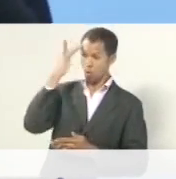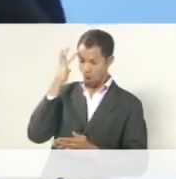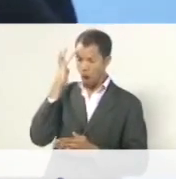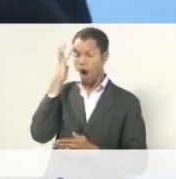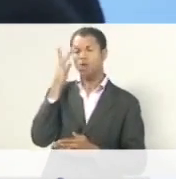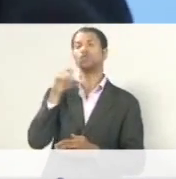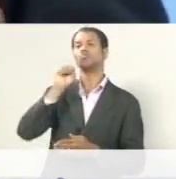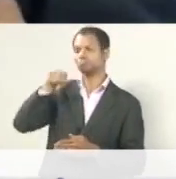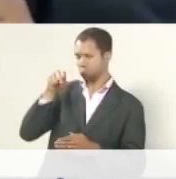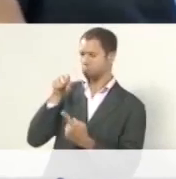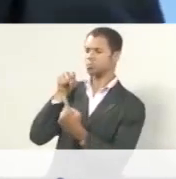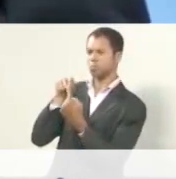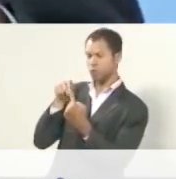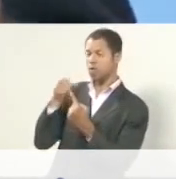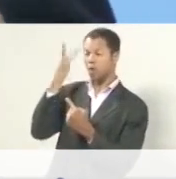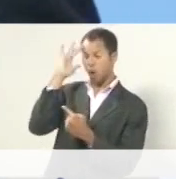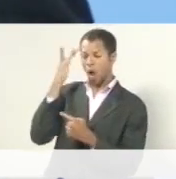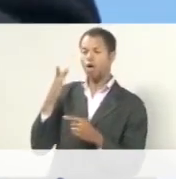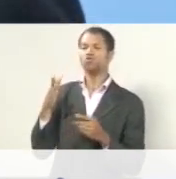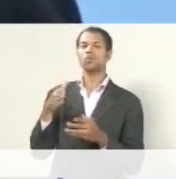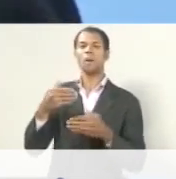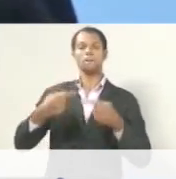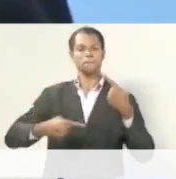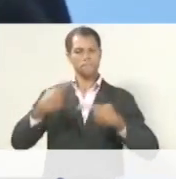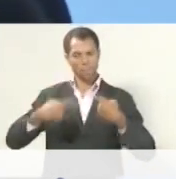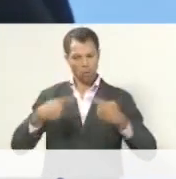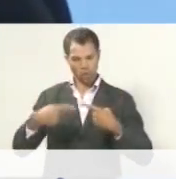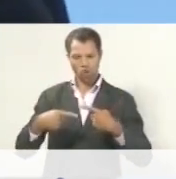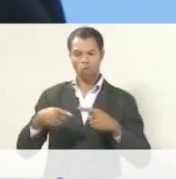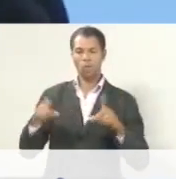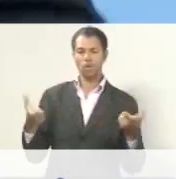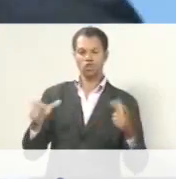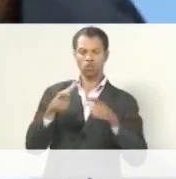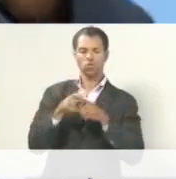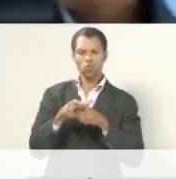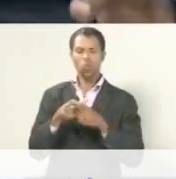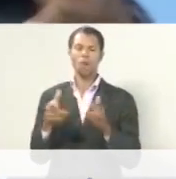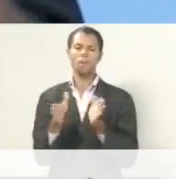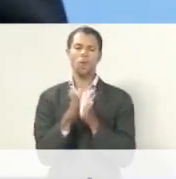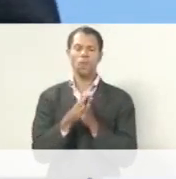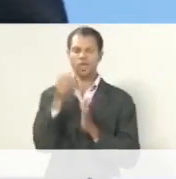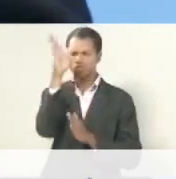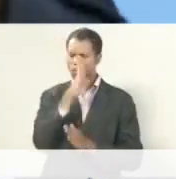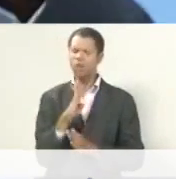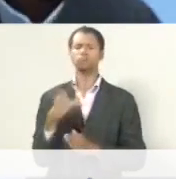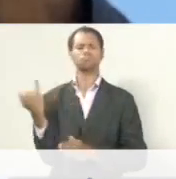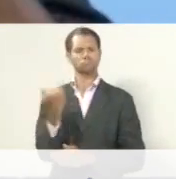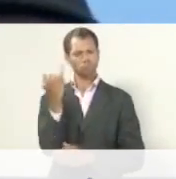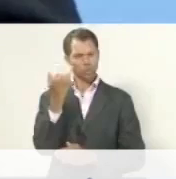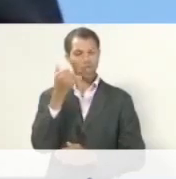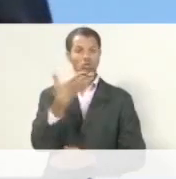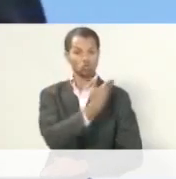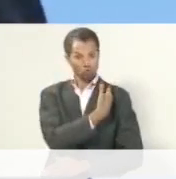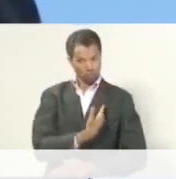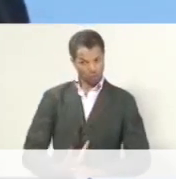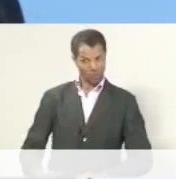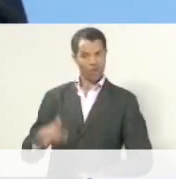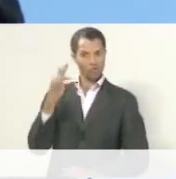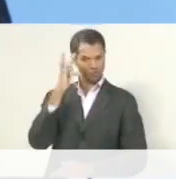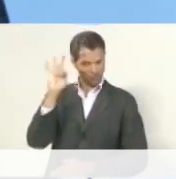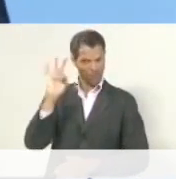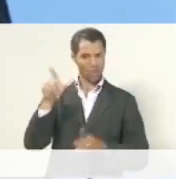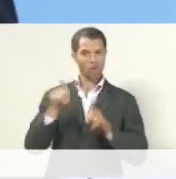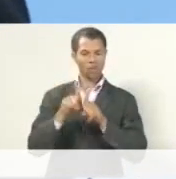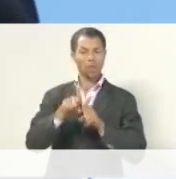e o governo federal teve outras ações muito importantes. O PRONAF, que todo cidadão que atua na área da agricultura